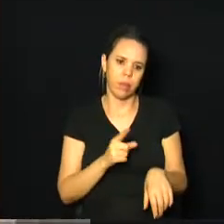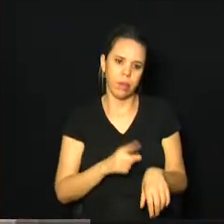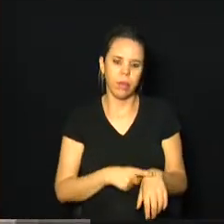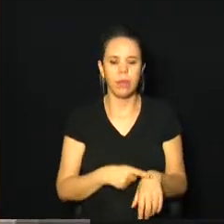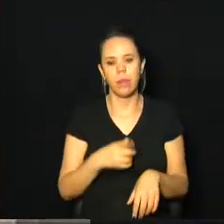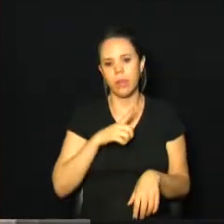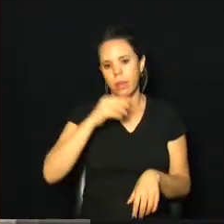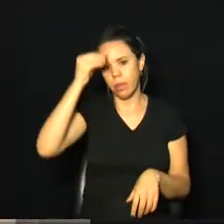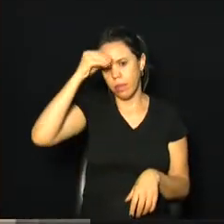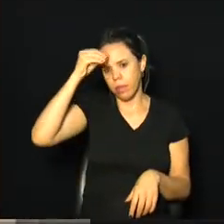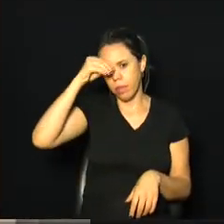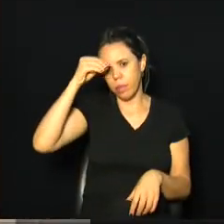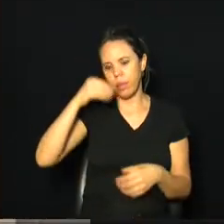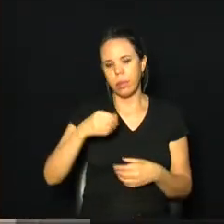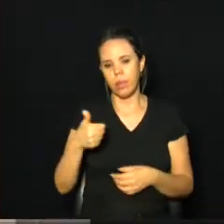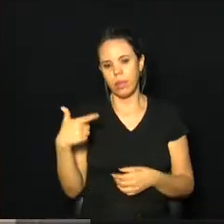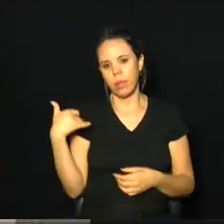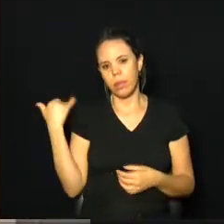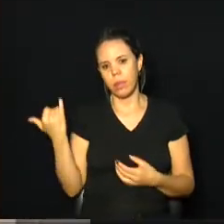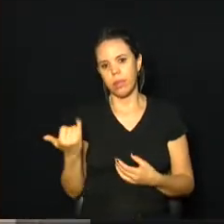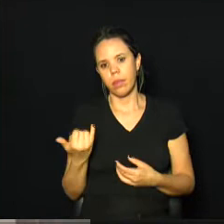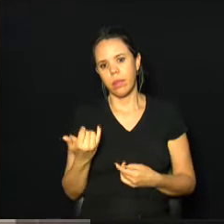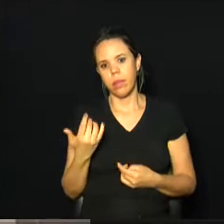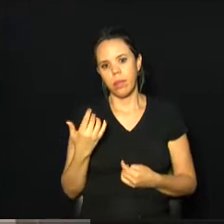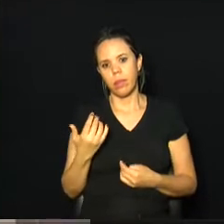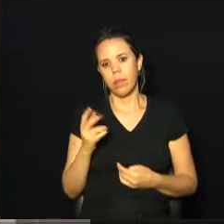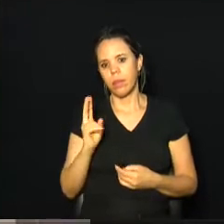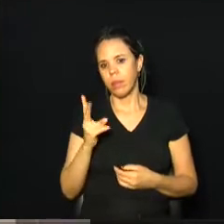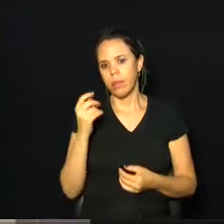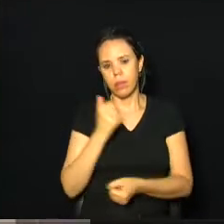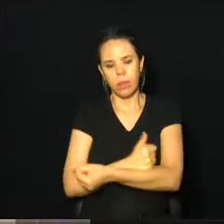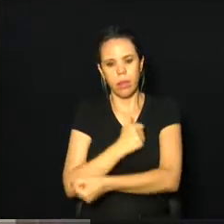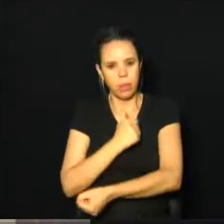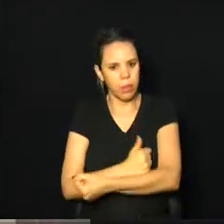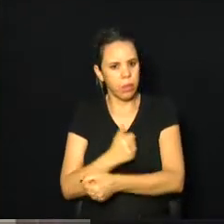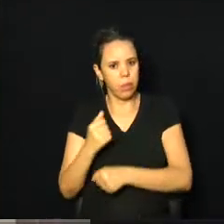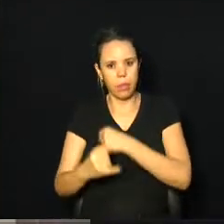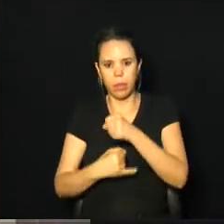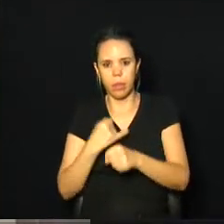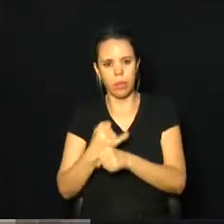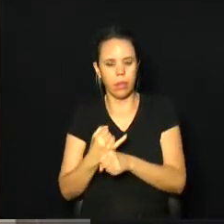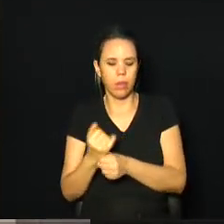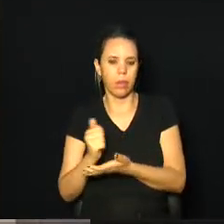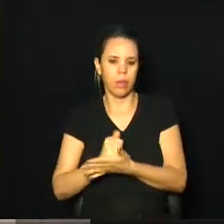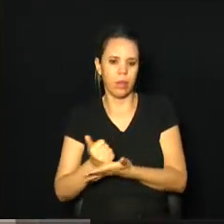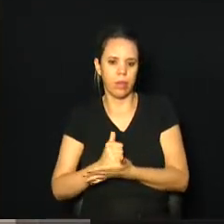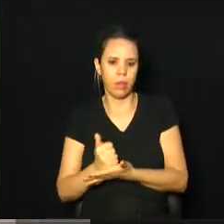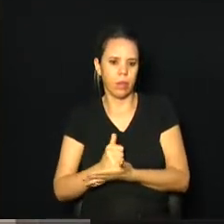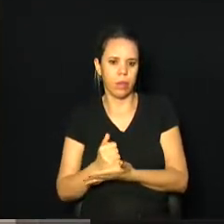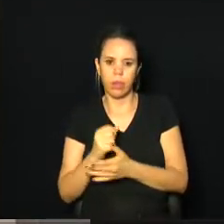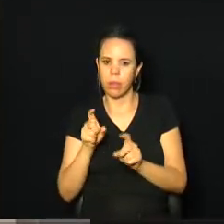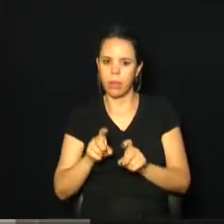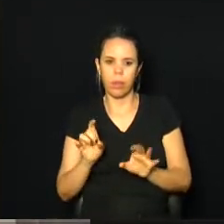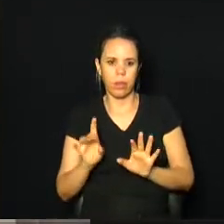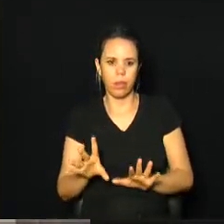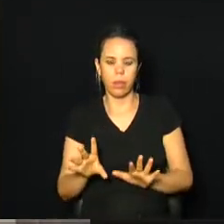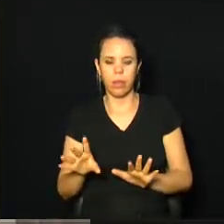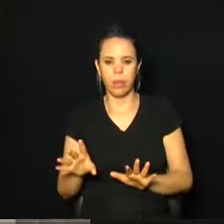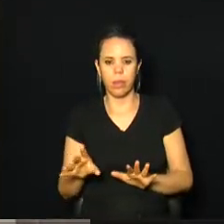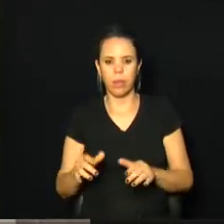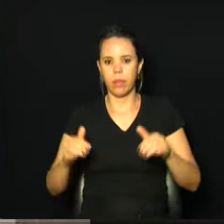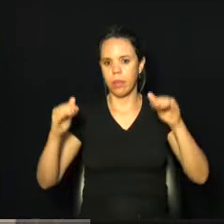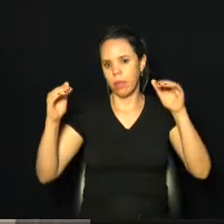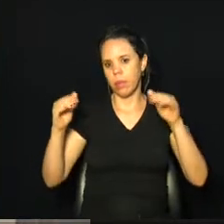um sobrinho mesmo que tem 12 anos, ele não sai da internet jogando videogame. Quer dizer, o mundo dele é virtual. E ele é